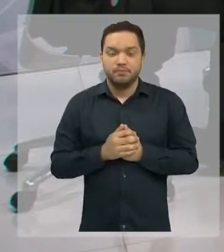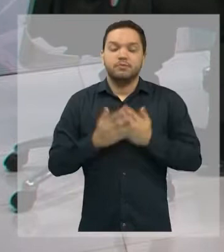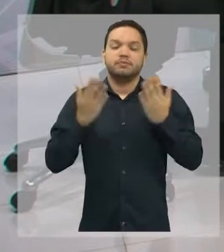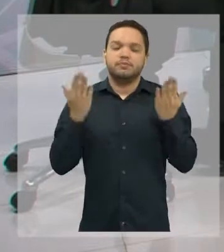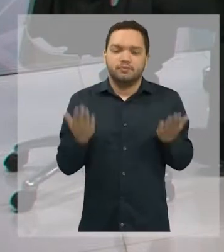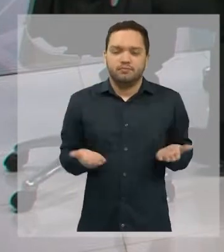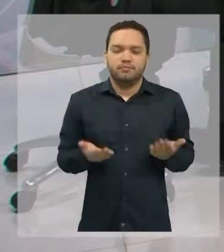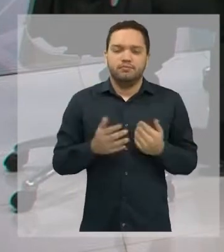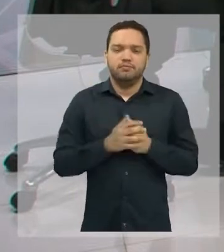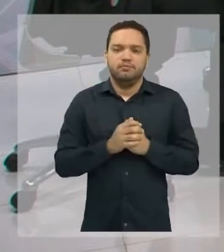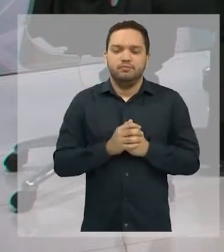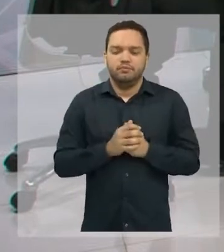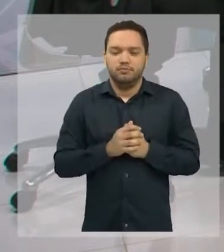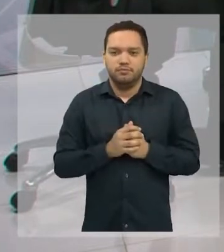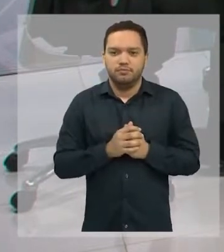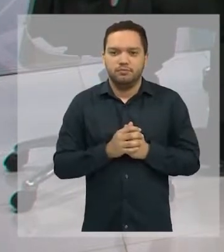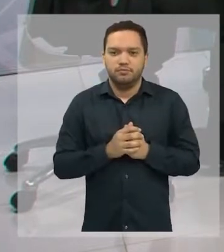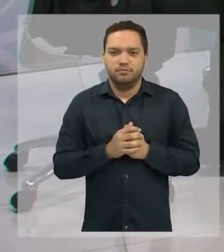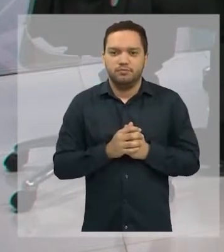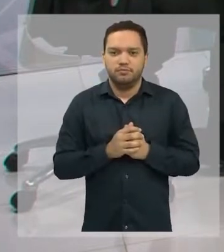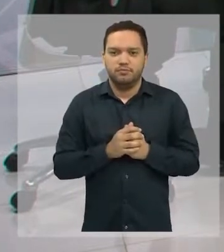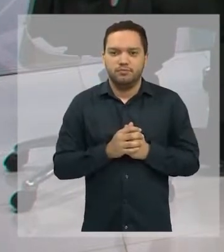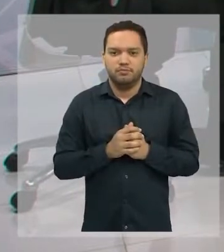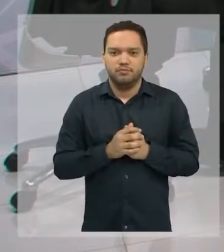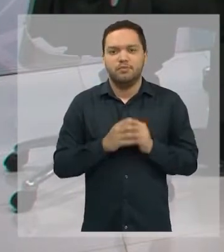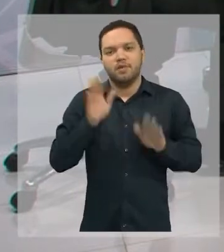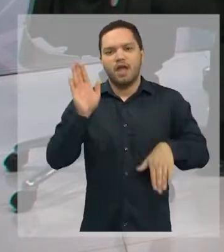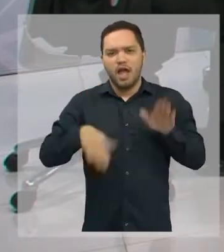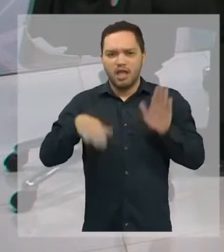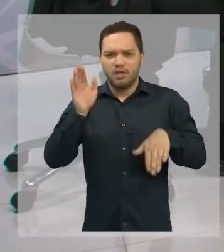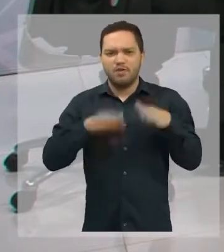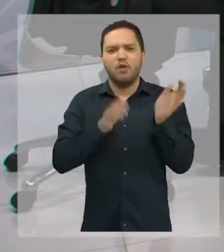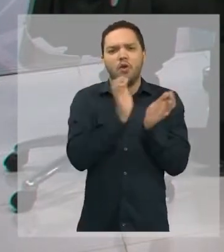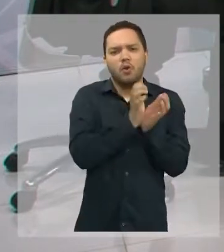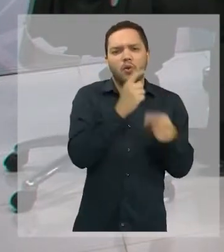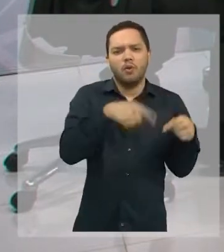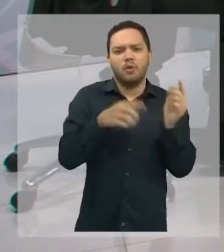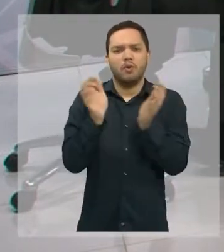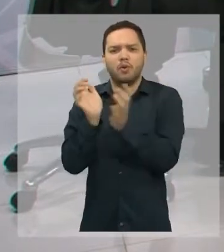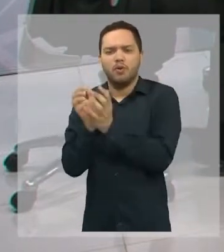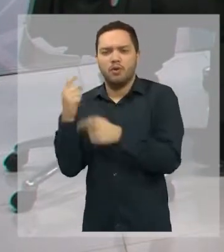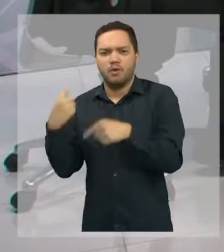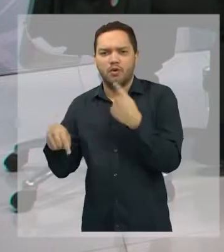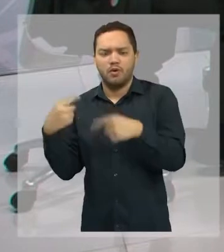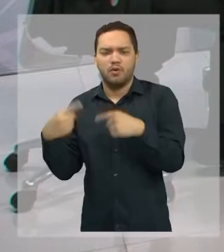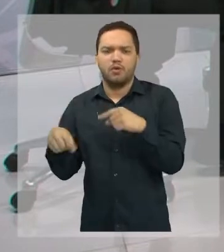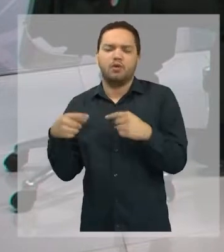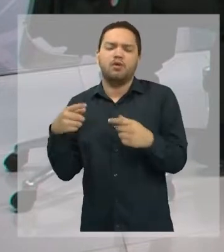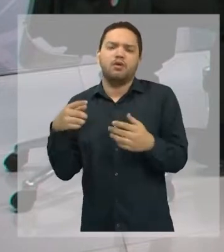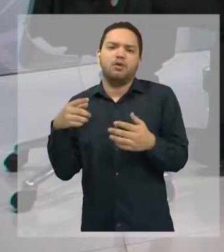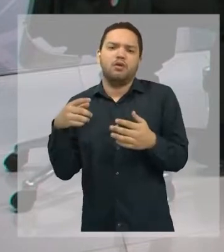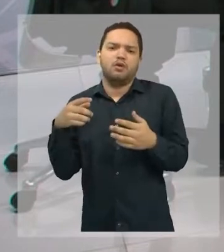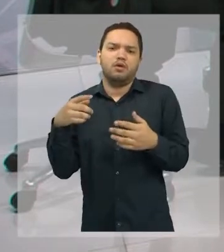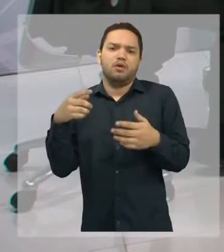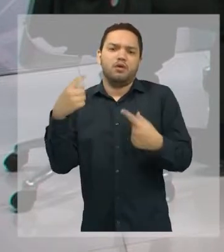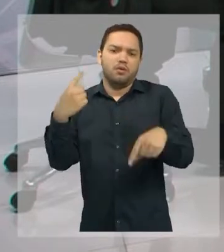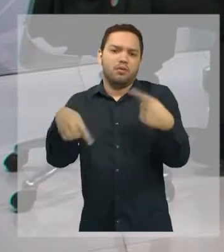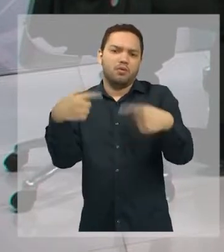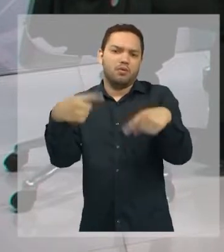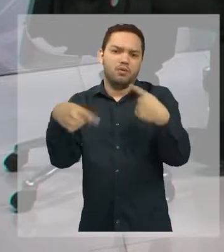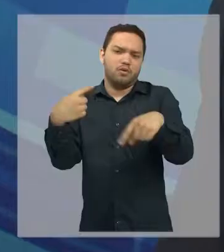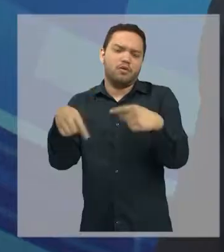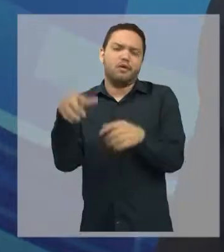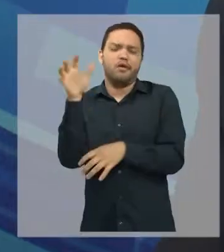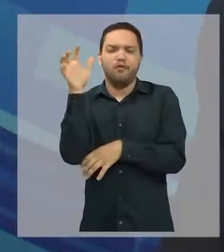Às vezes, há um pensamento de certas correntes de que a política muda o mundo e, de fato, ela exerce